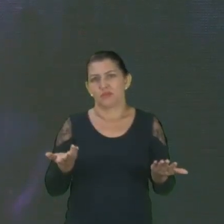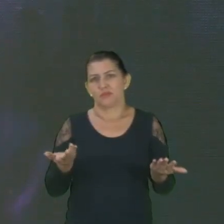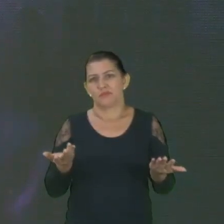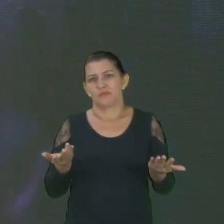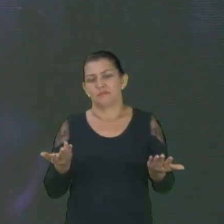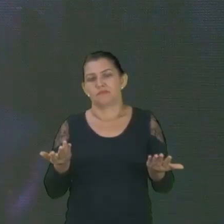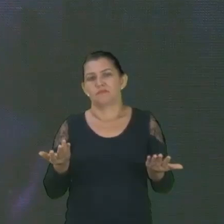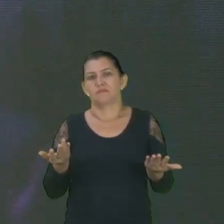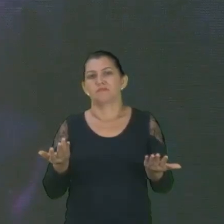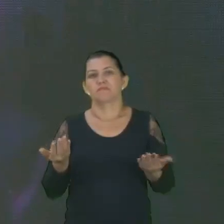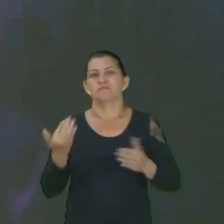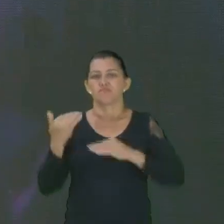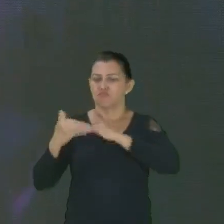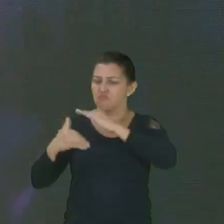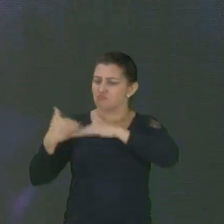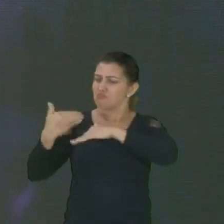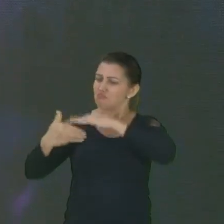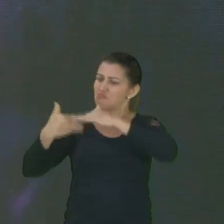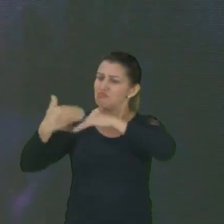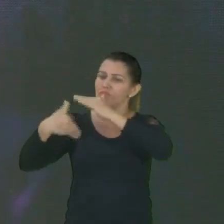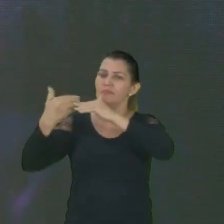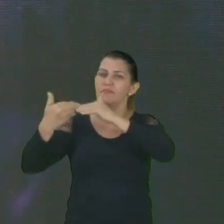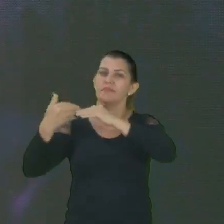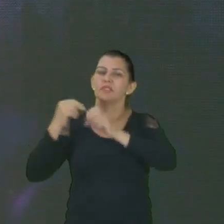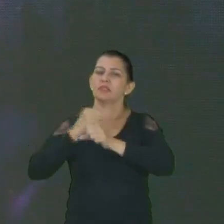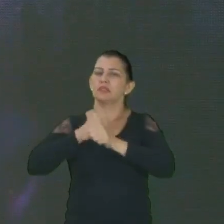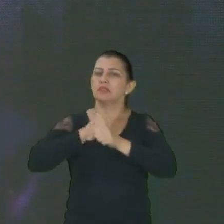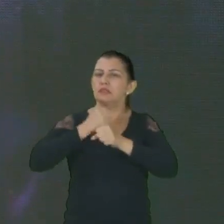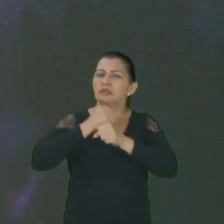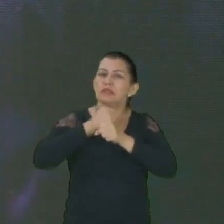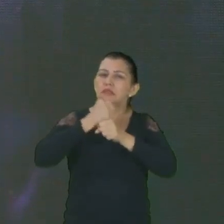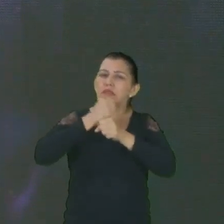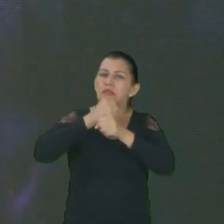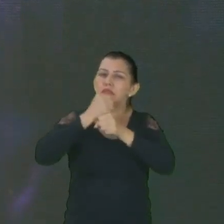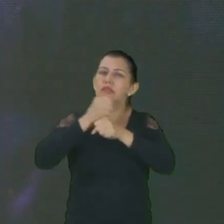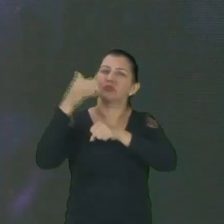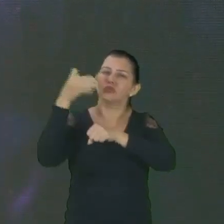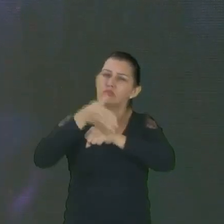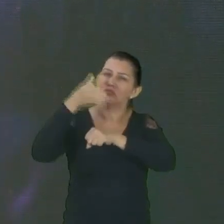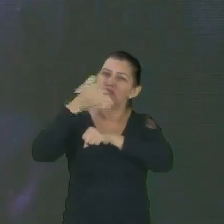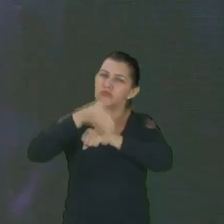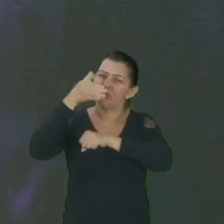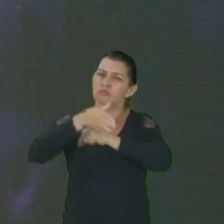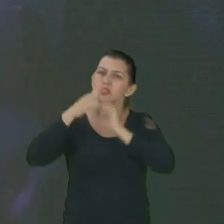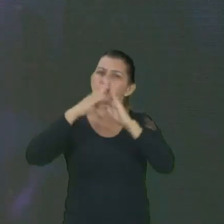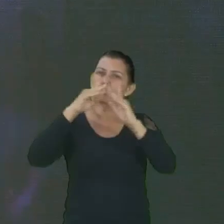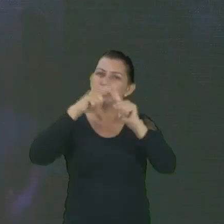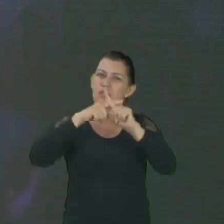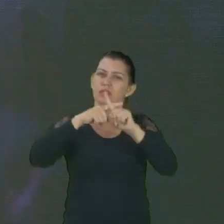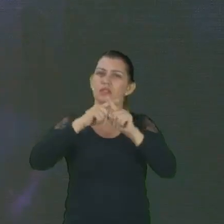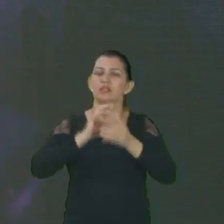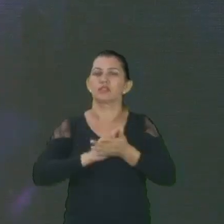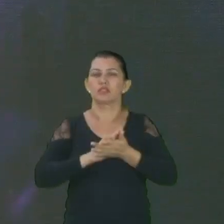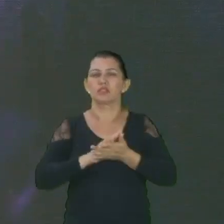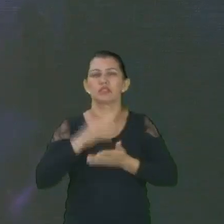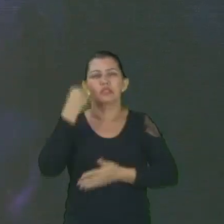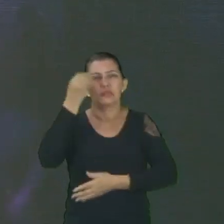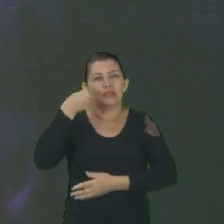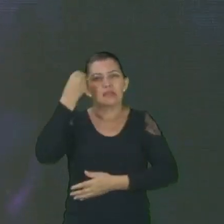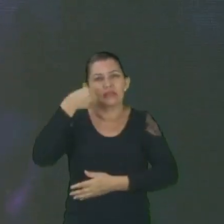e em todos esses anos vivendo igreja, eu tenho vivido dois